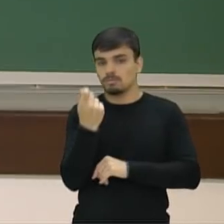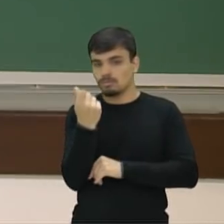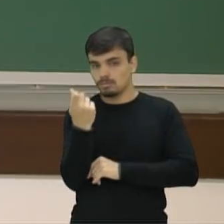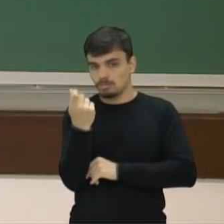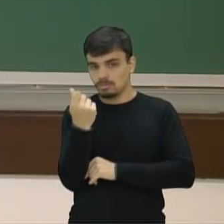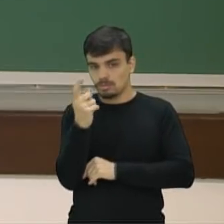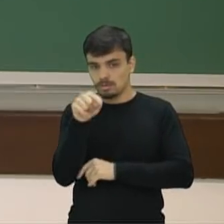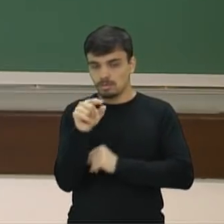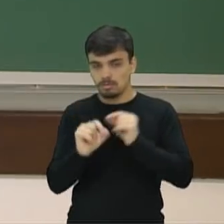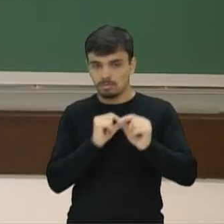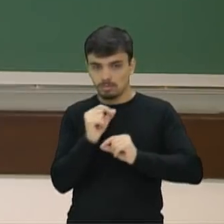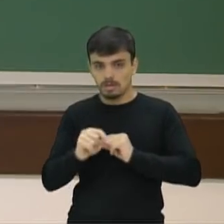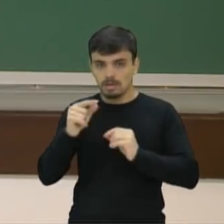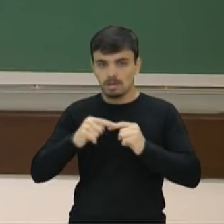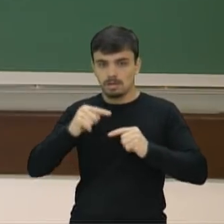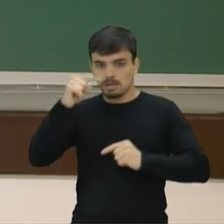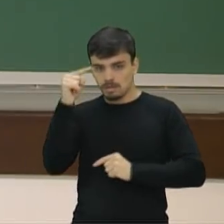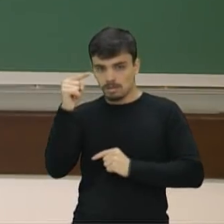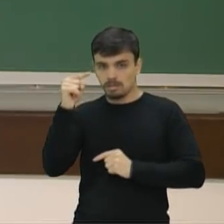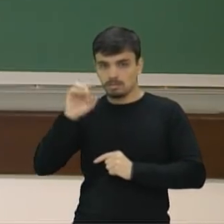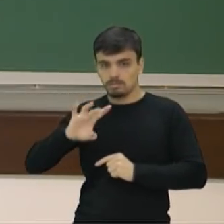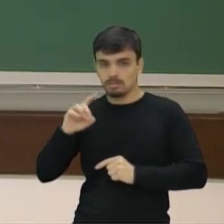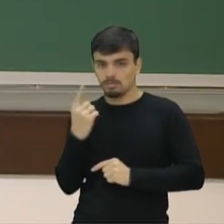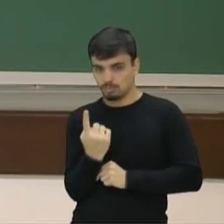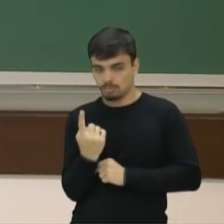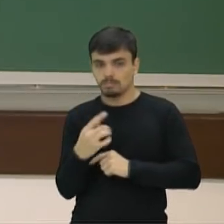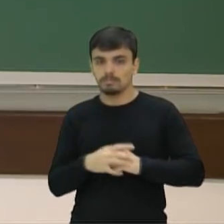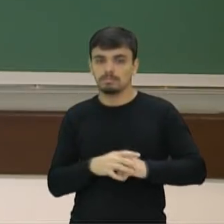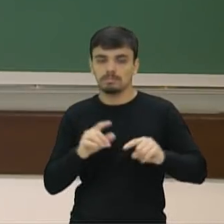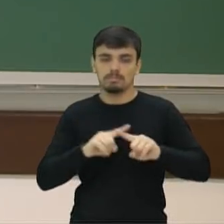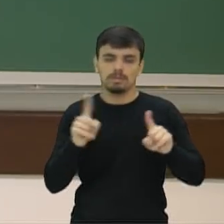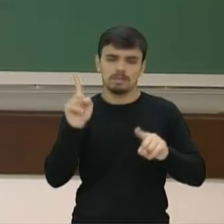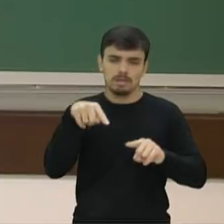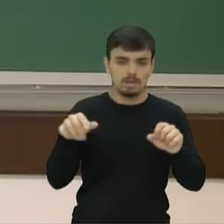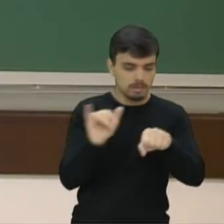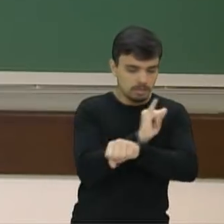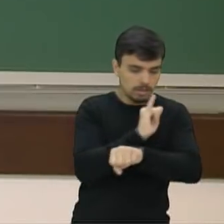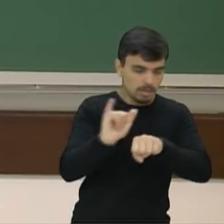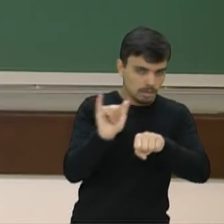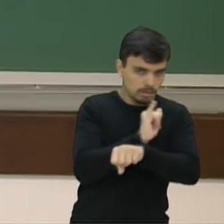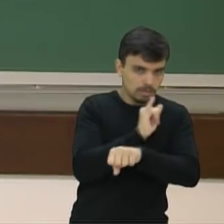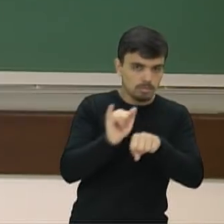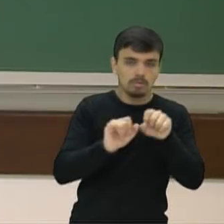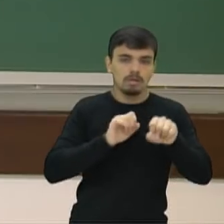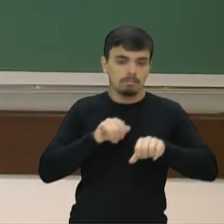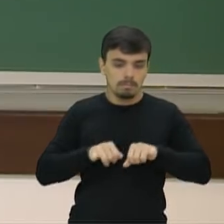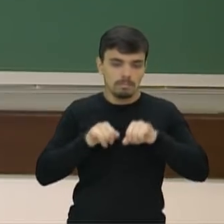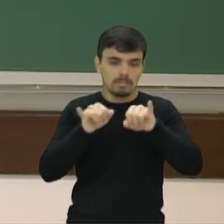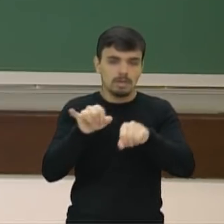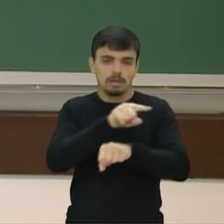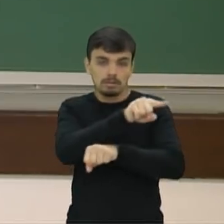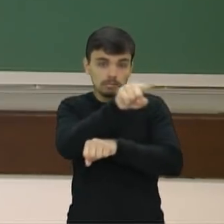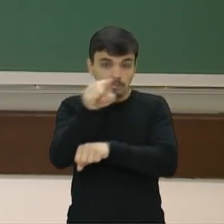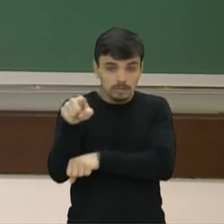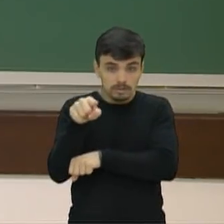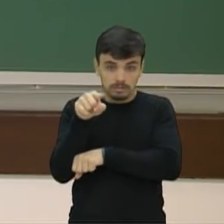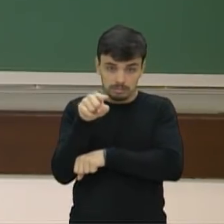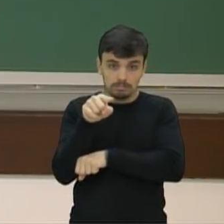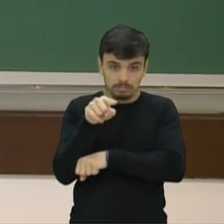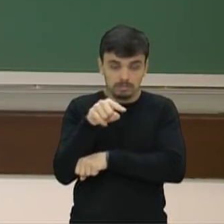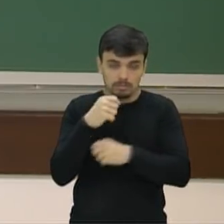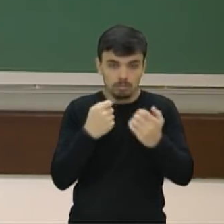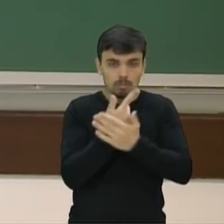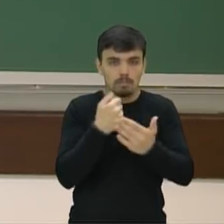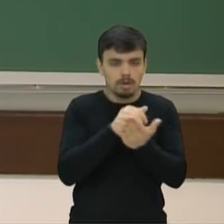2 itens serão maiores do que o preço de um item, mas é toda uma estratégia de mercado para fazer com que você